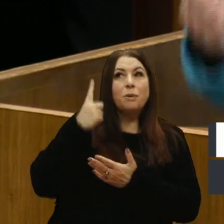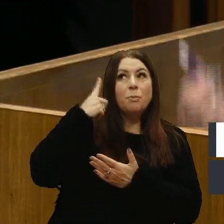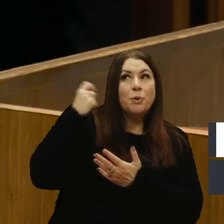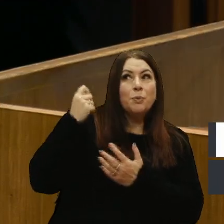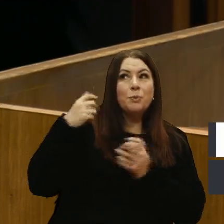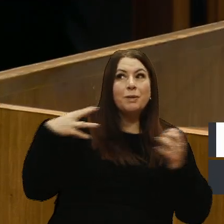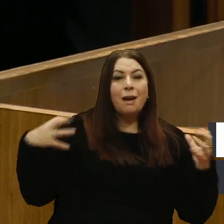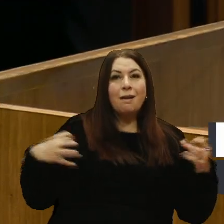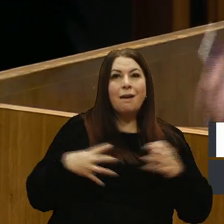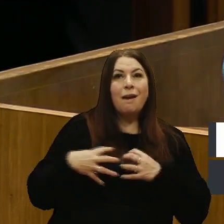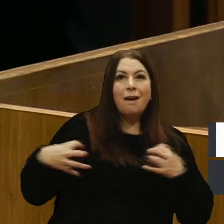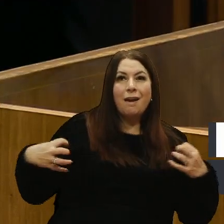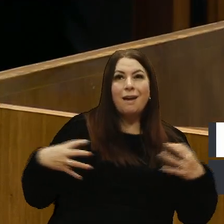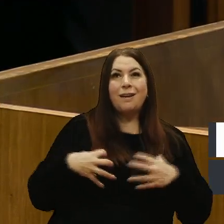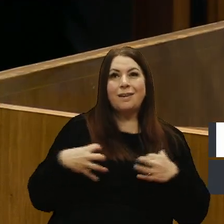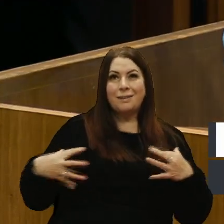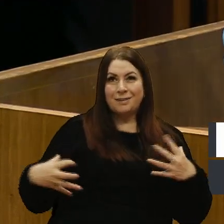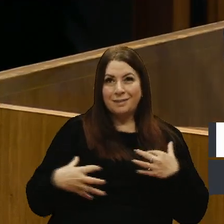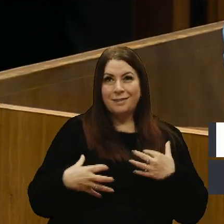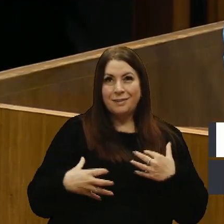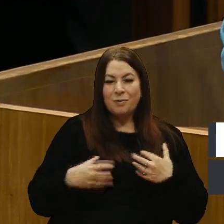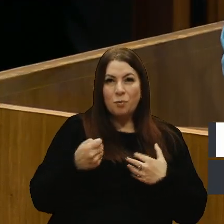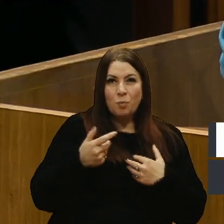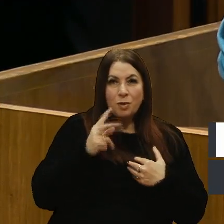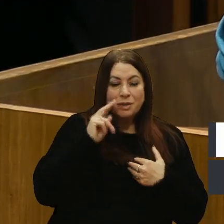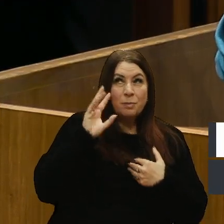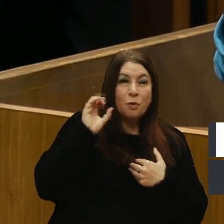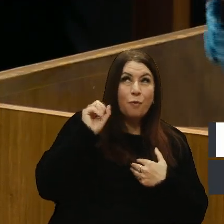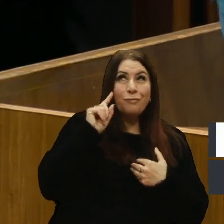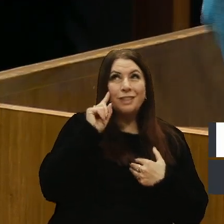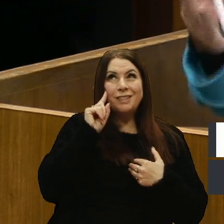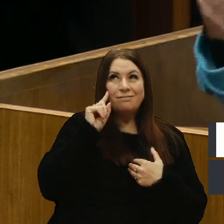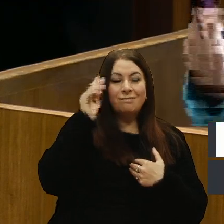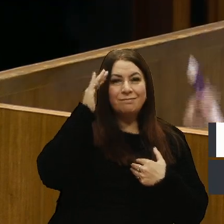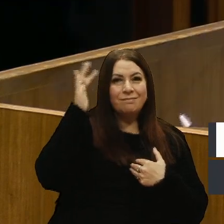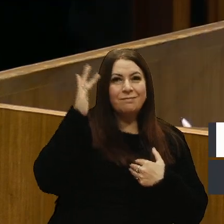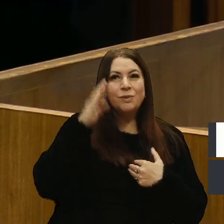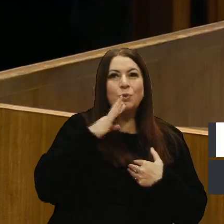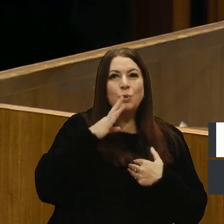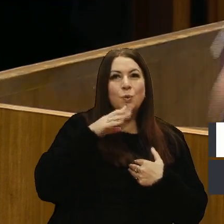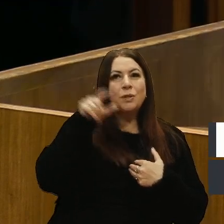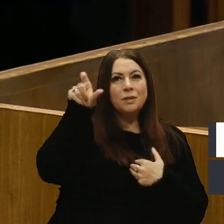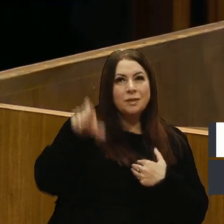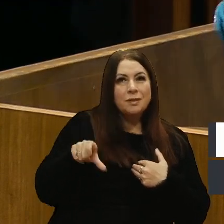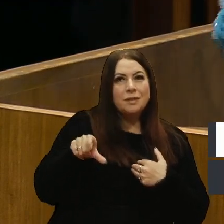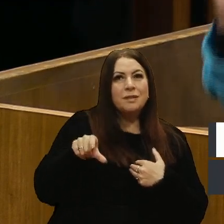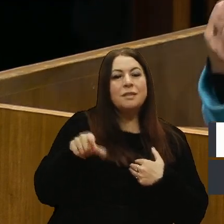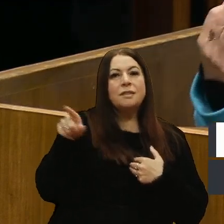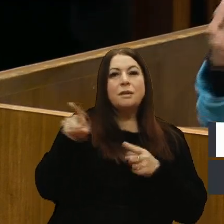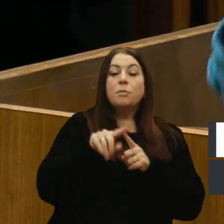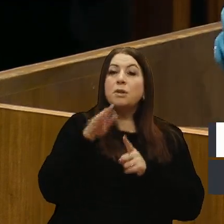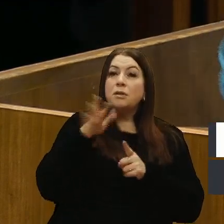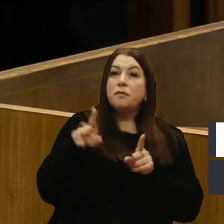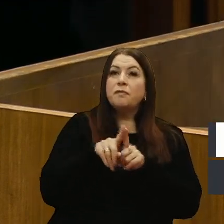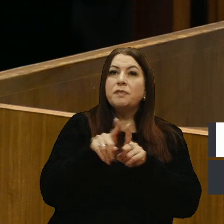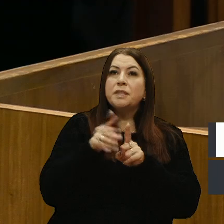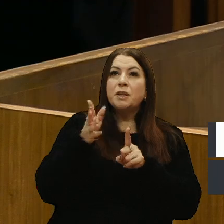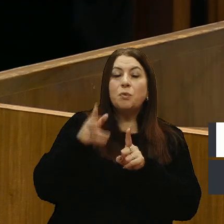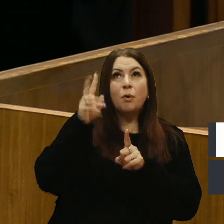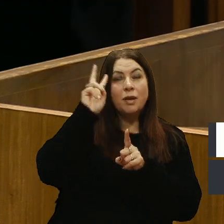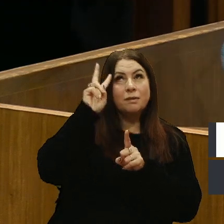gaita. Será que dá quase para a gente ouvir, né? Quem conhecia o seu Milton talvez esteja